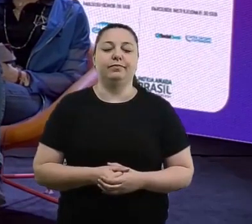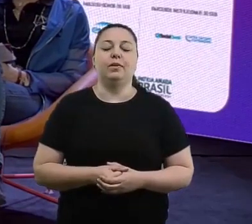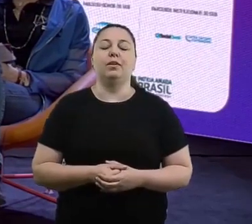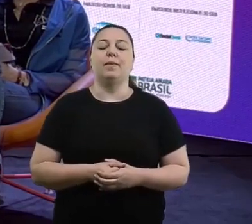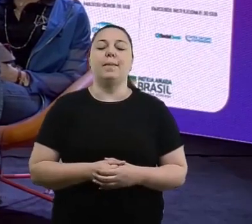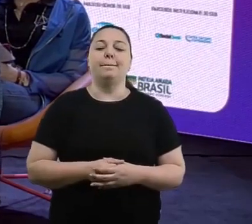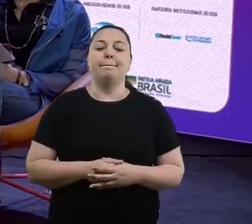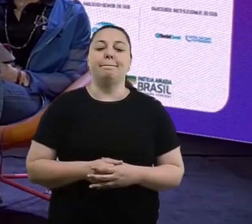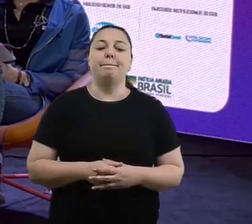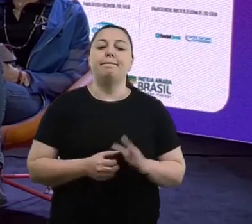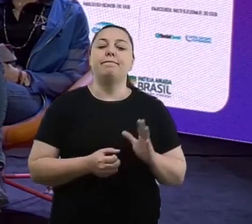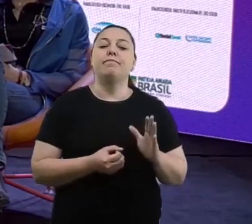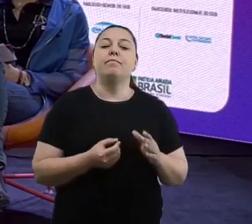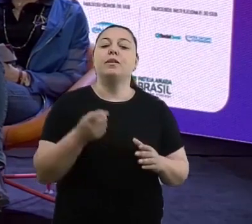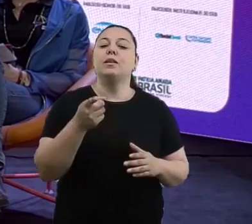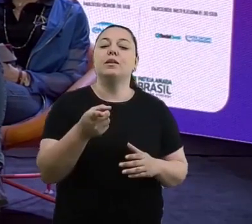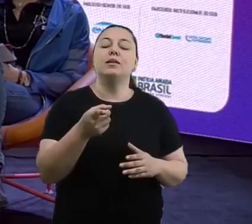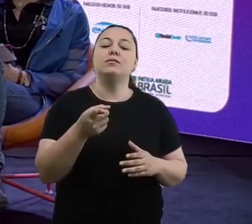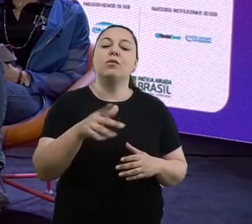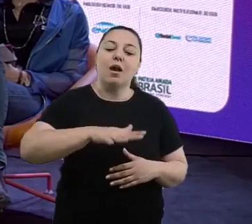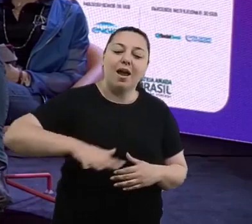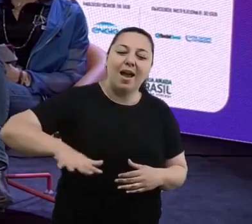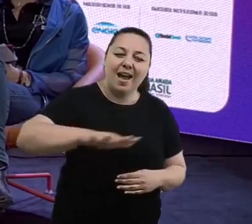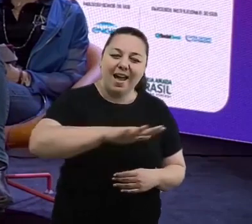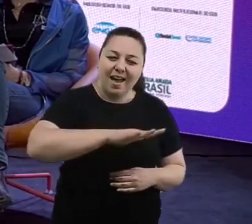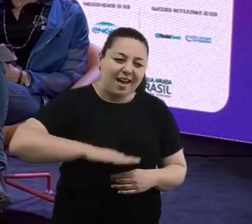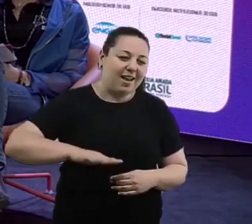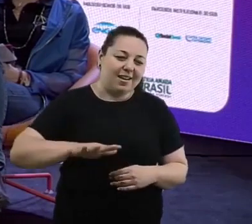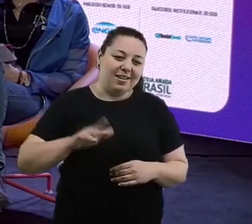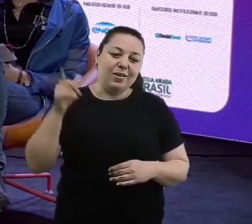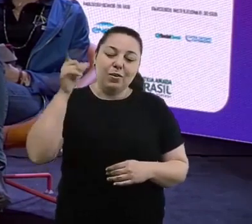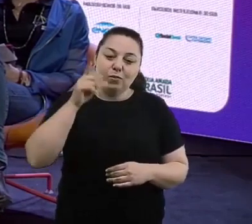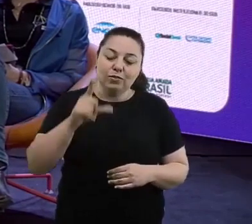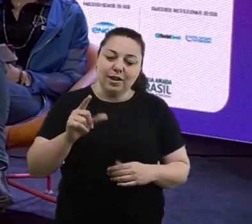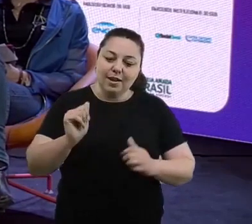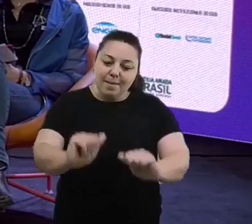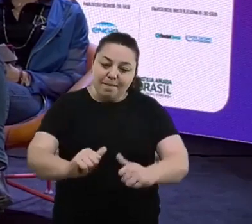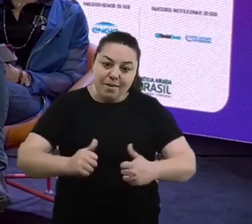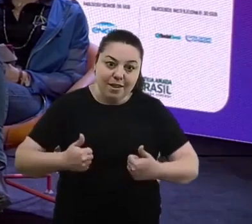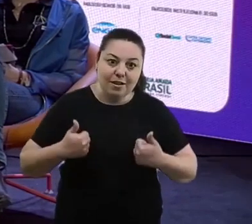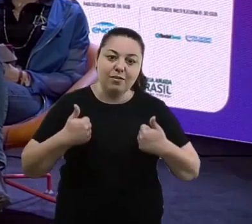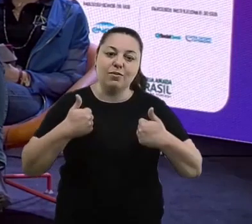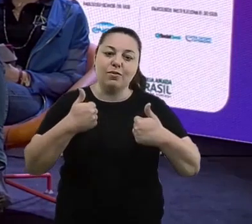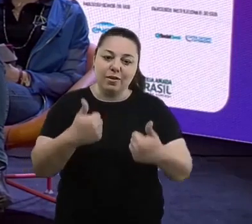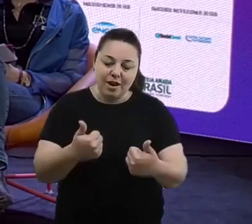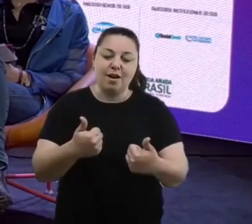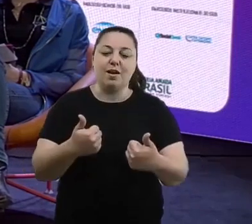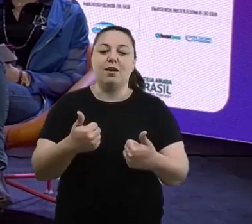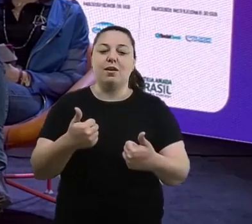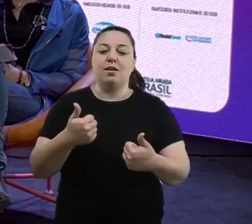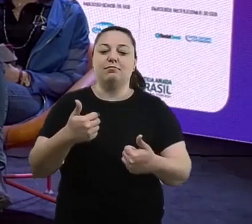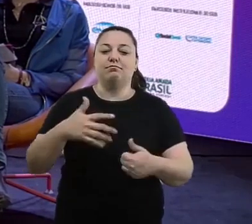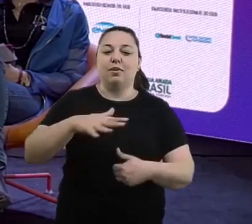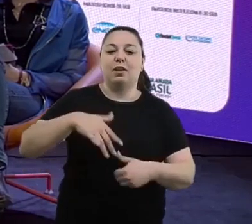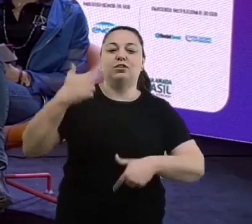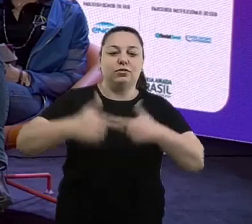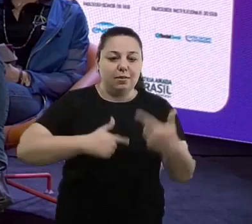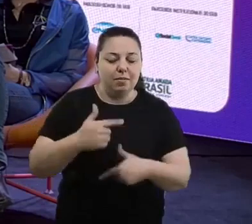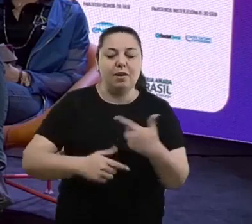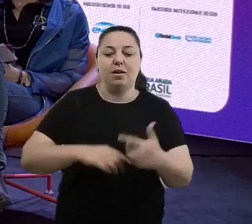Então, esse é um gráfico que demonstra realmente o que veio ocorrendo nesses abates nos últimos 3 anos, e aqui um apontamento